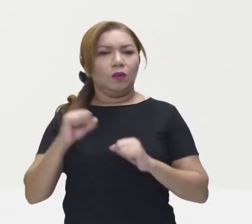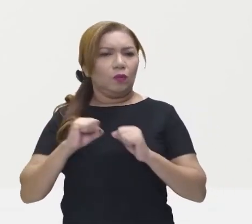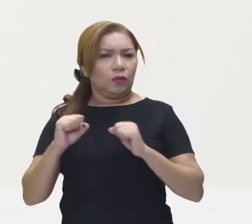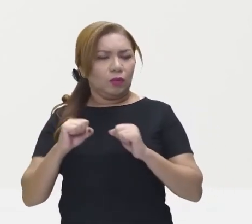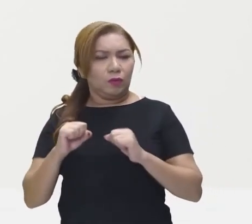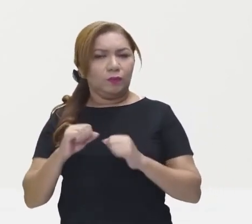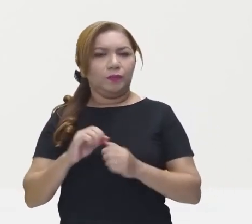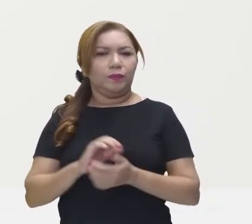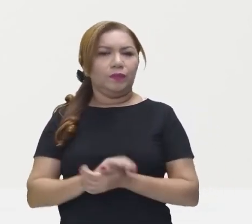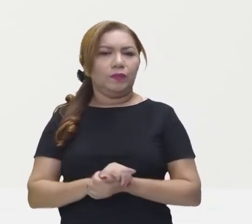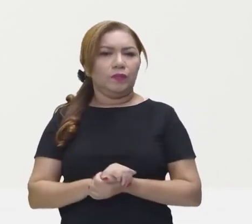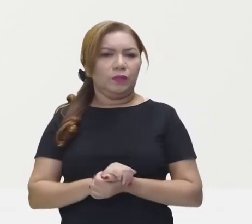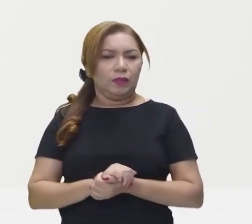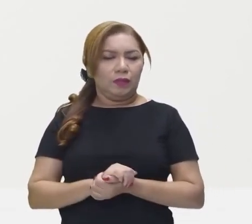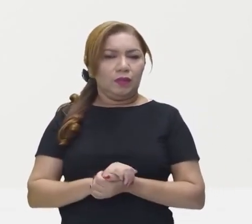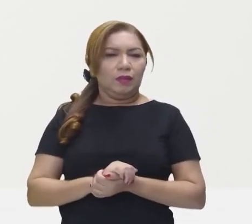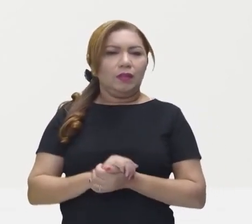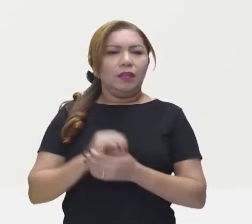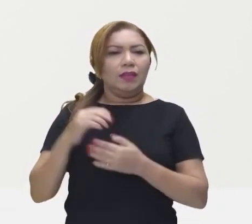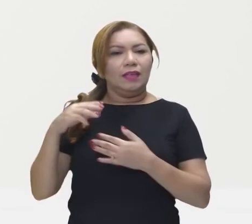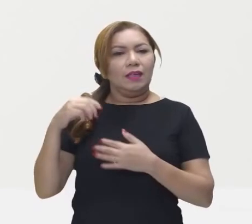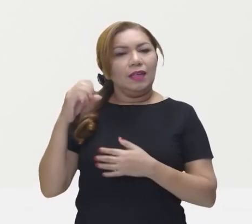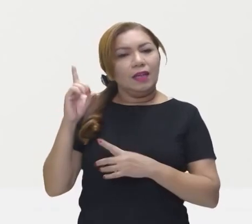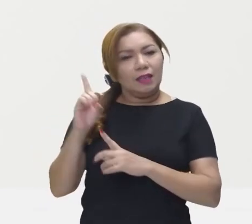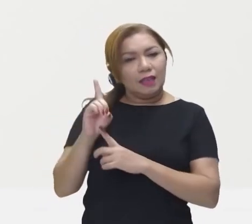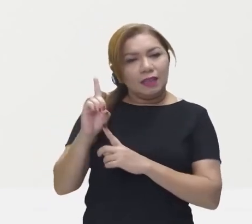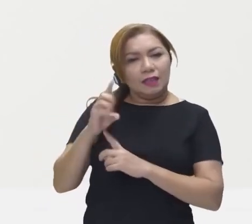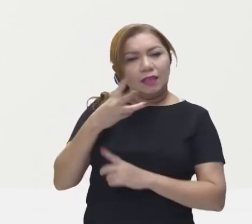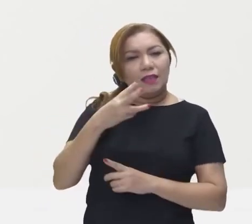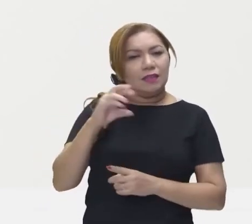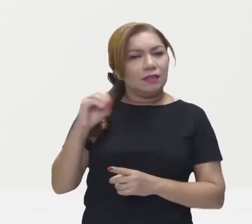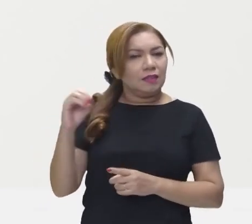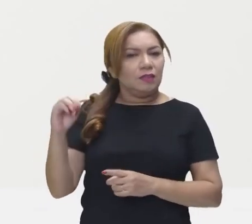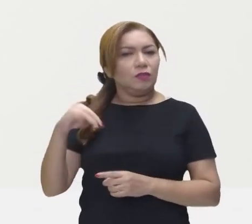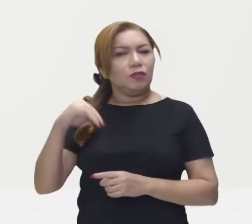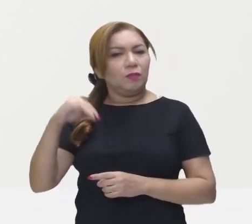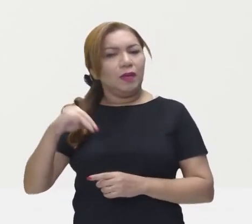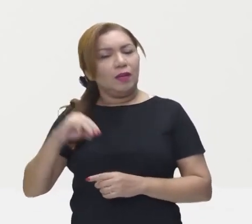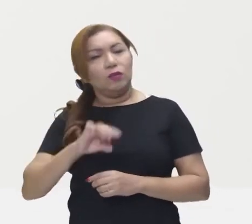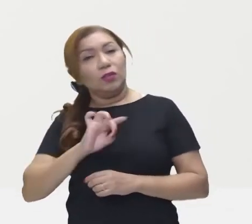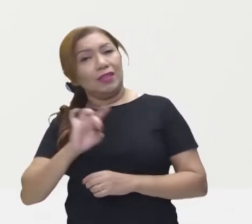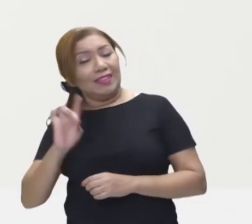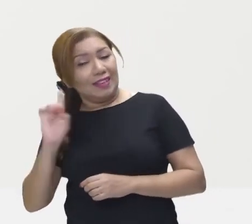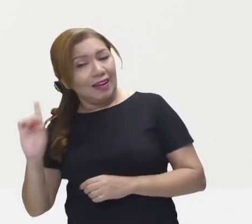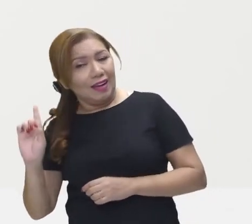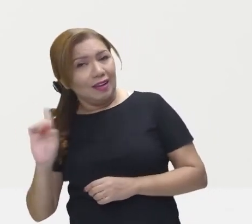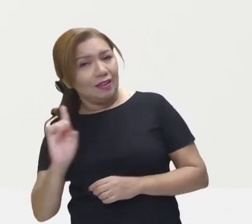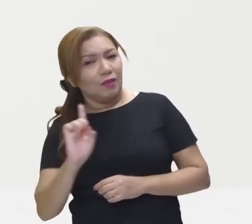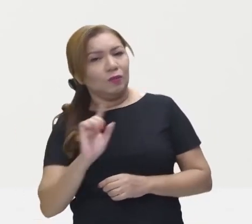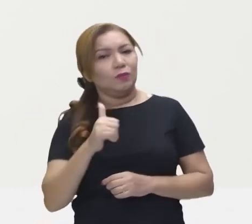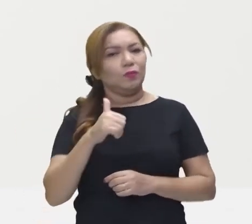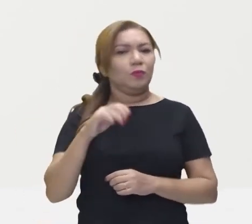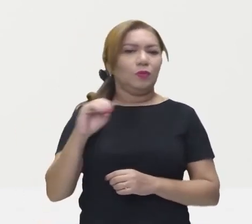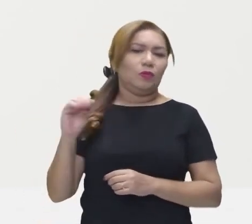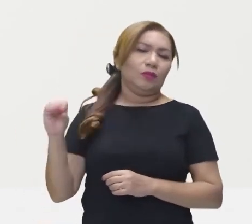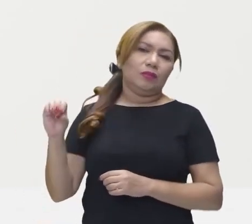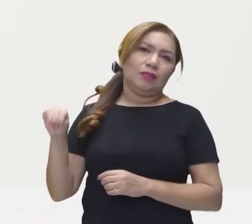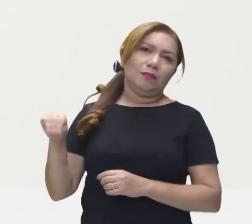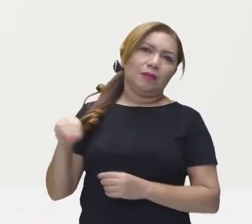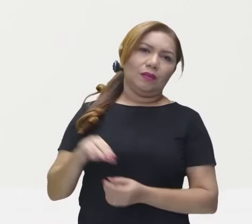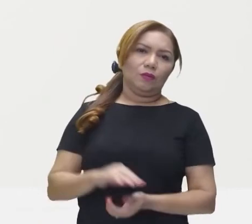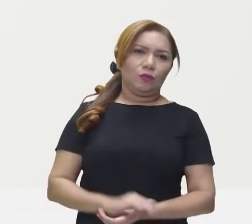cada componente percorreu 80 metros. Ou letra D, 300 metros e cada componente